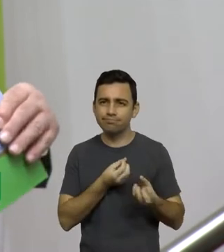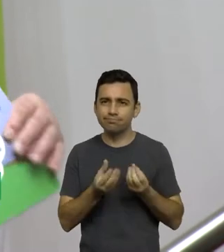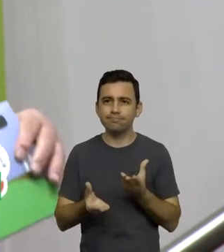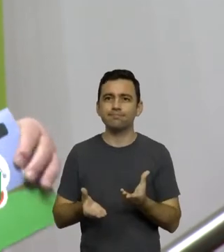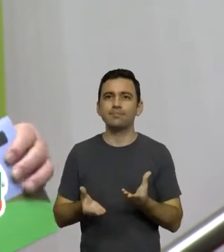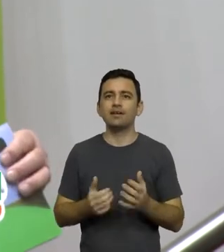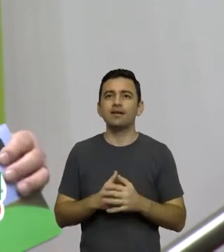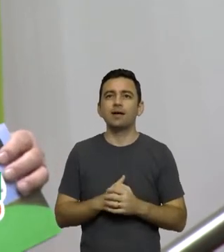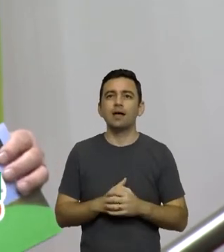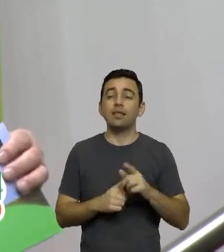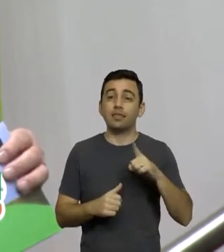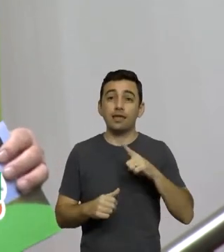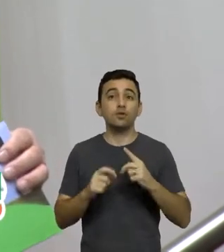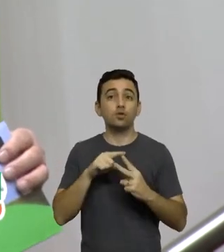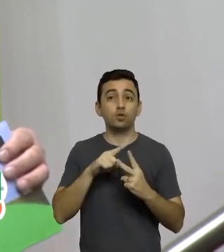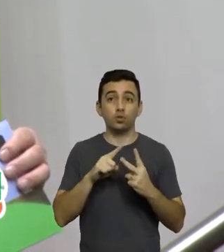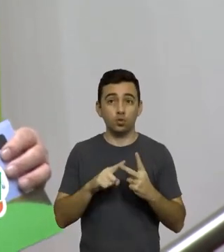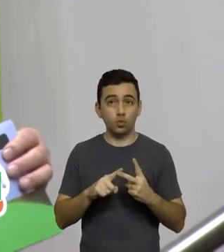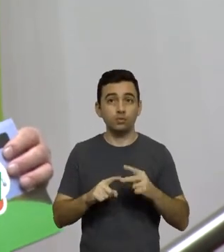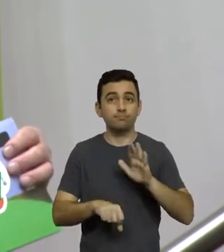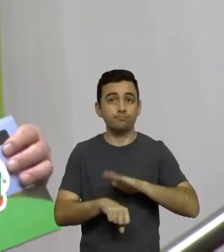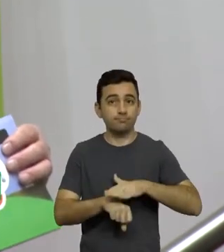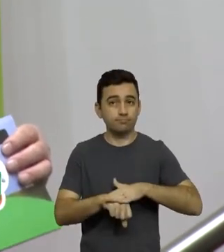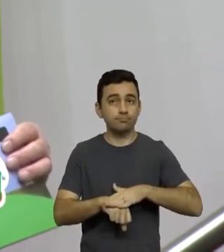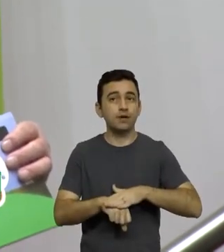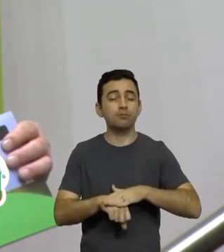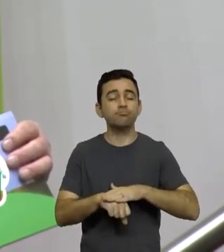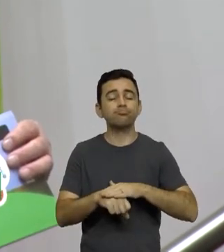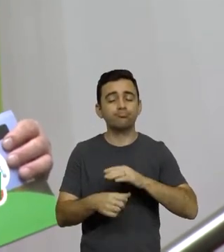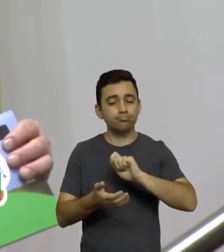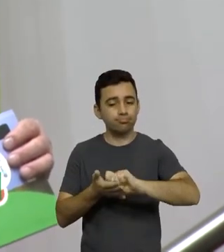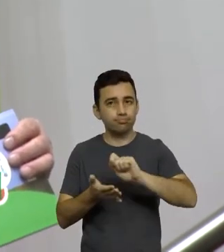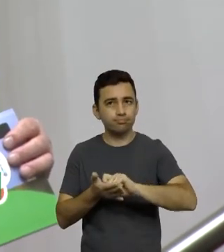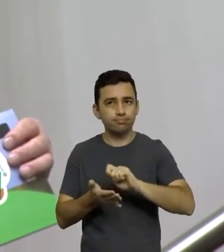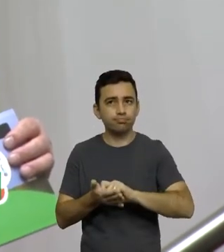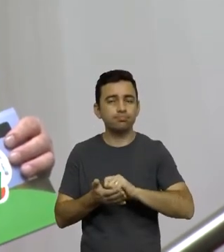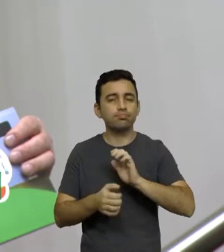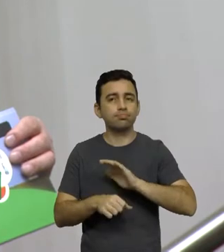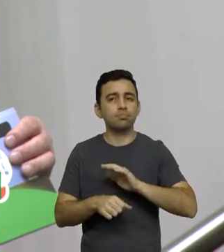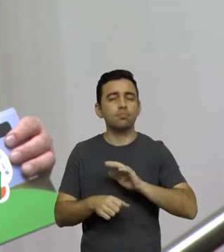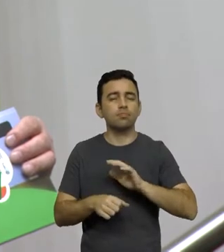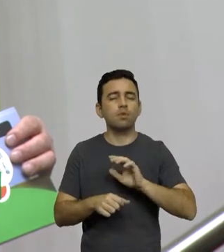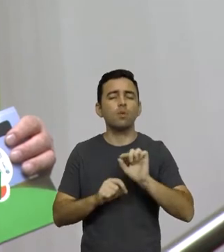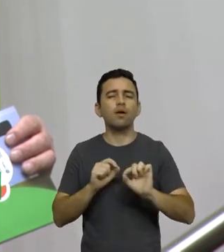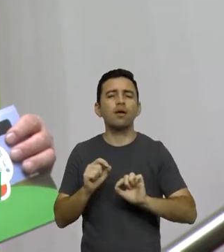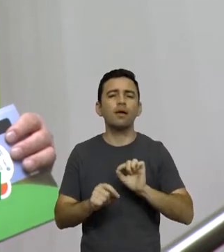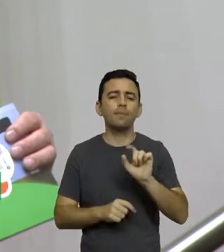2 autores, coautores do livro, que é a Thaís